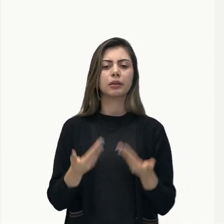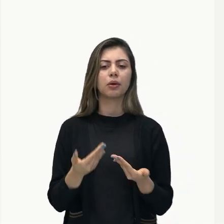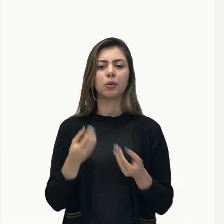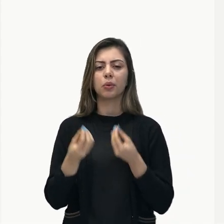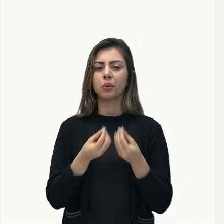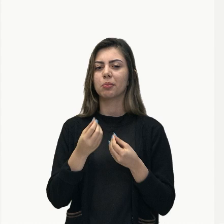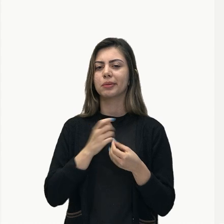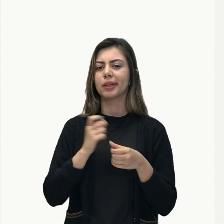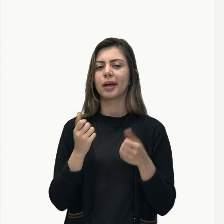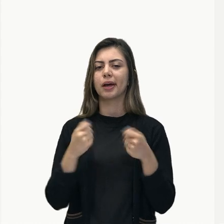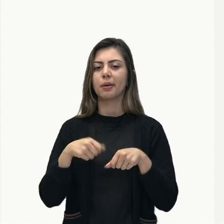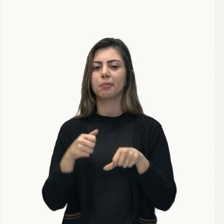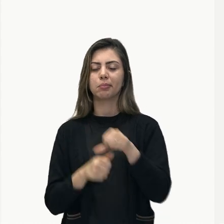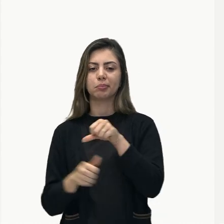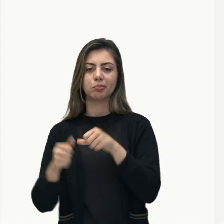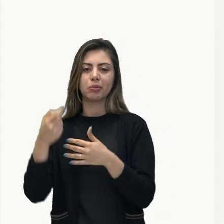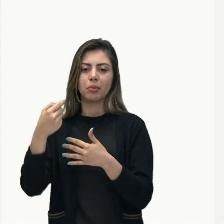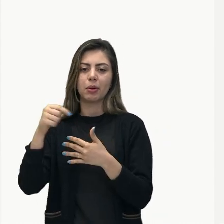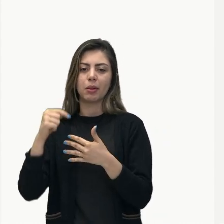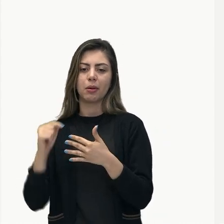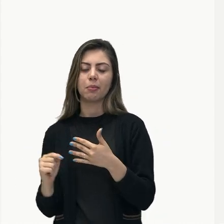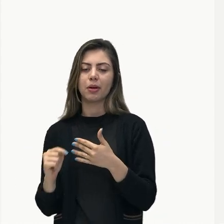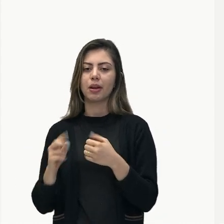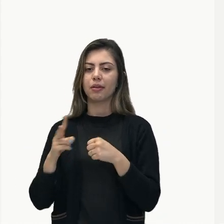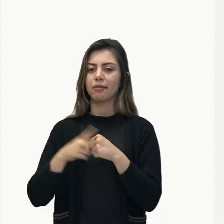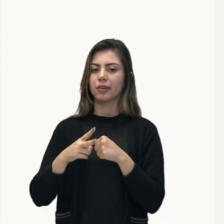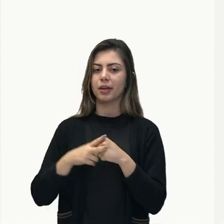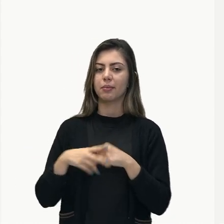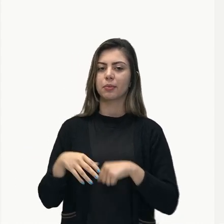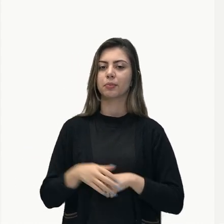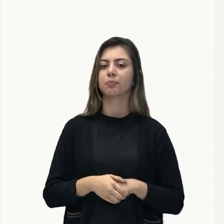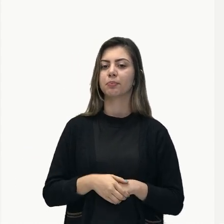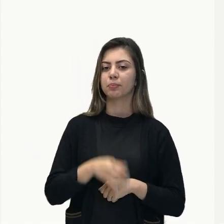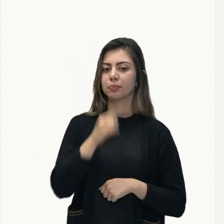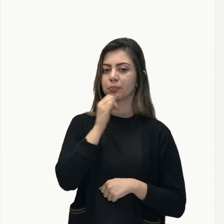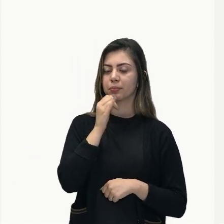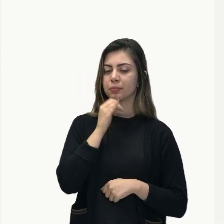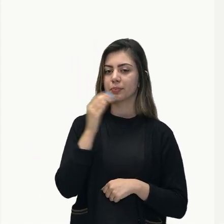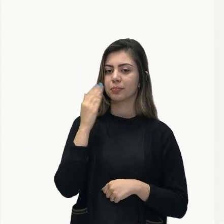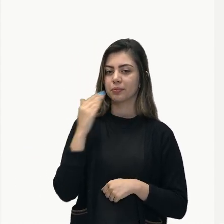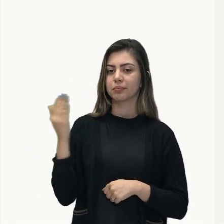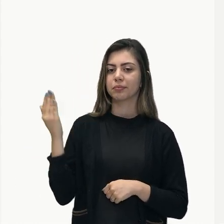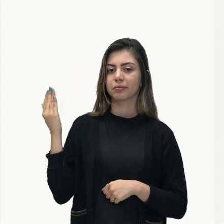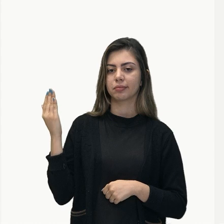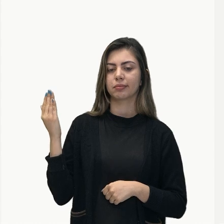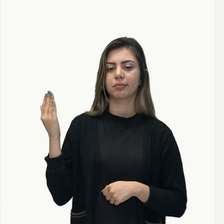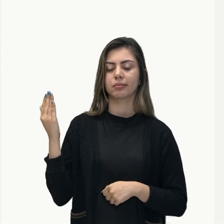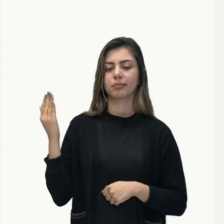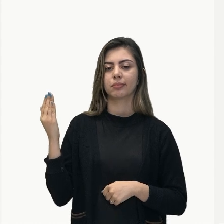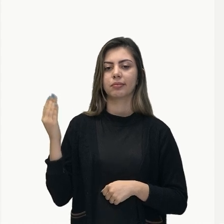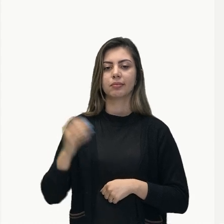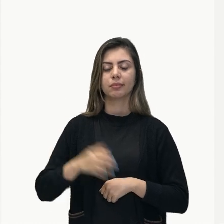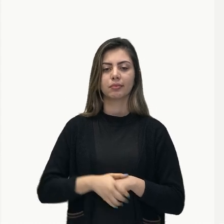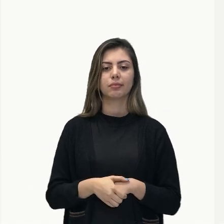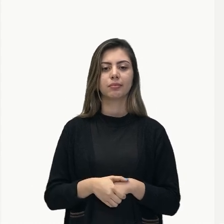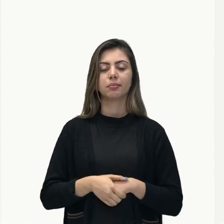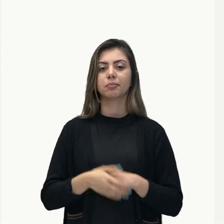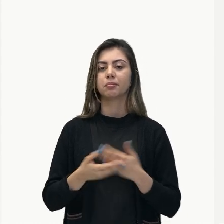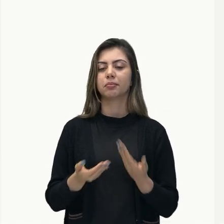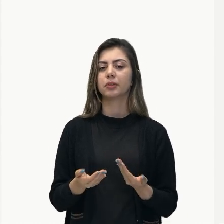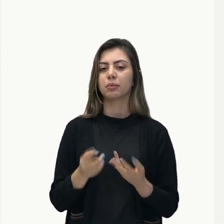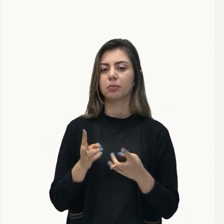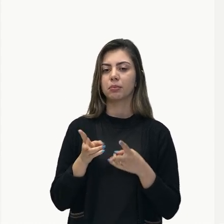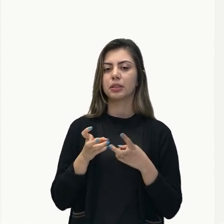pessoa, eu trabalhava, como que vai ficar? Eu trabalhava, ok? E a raiz, ela